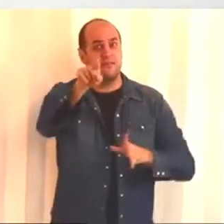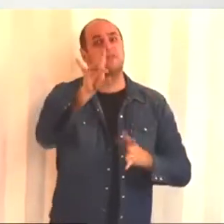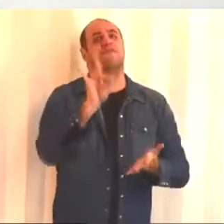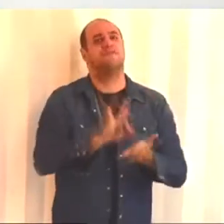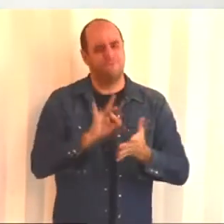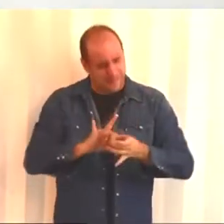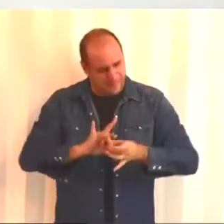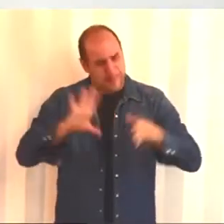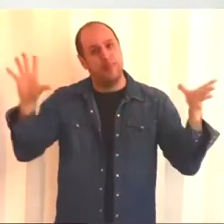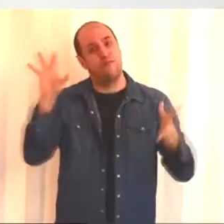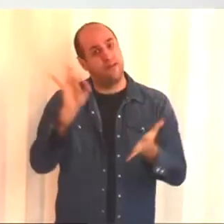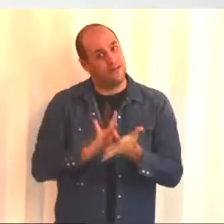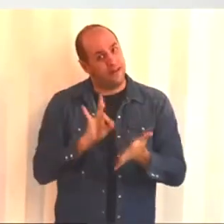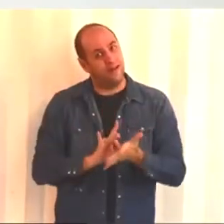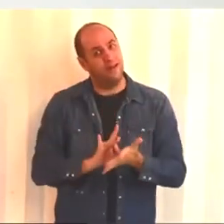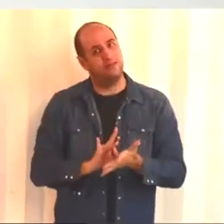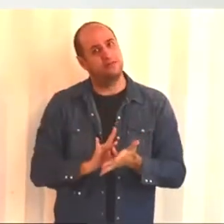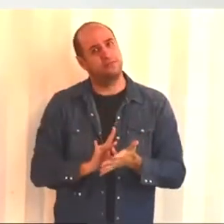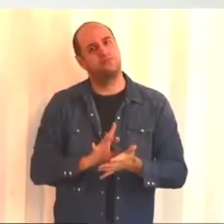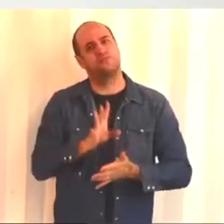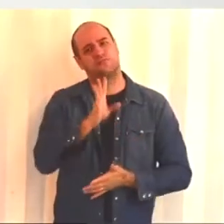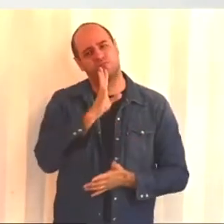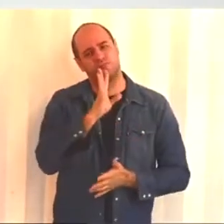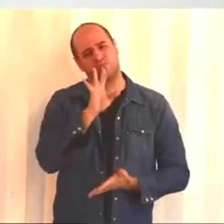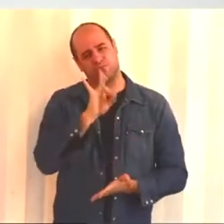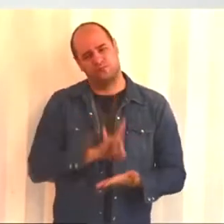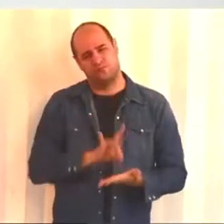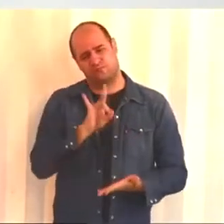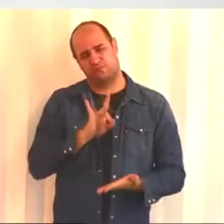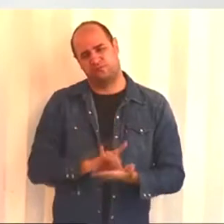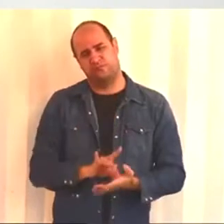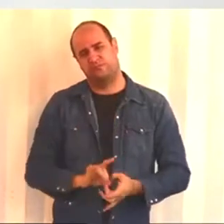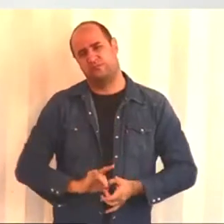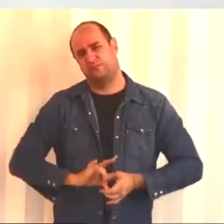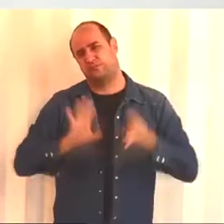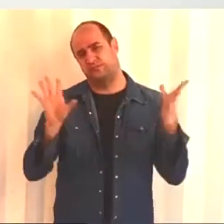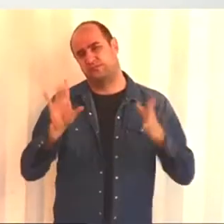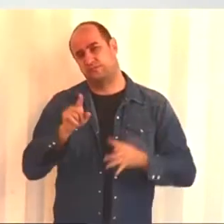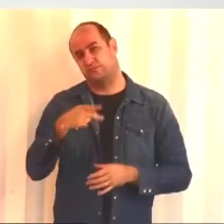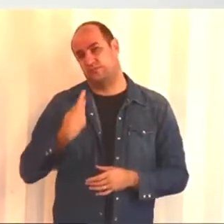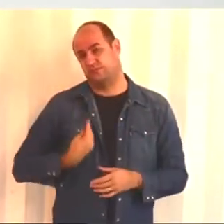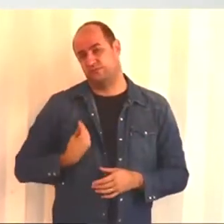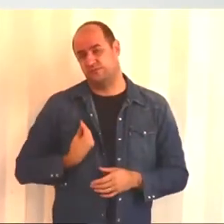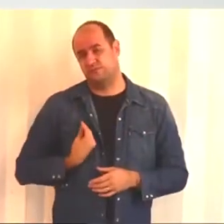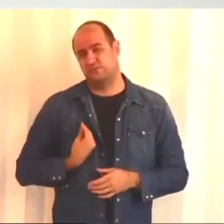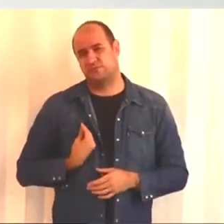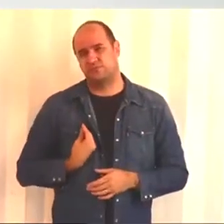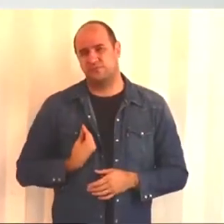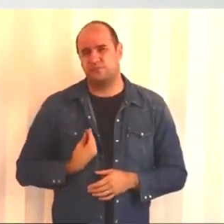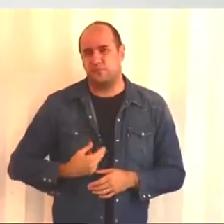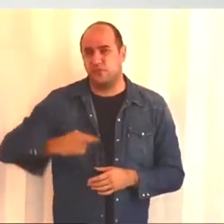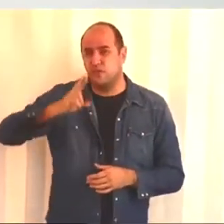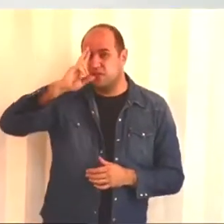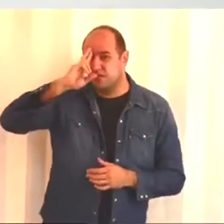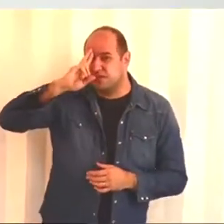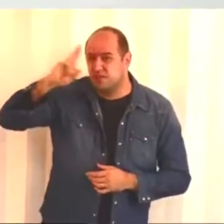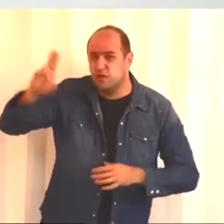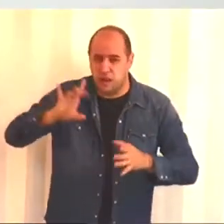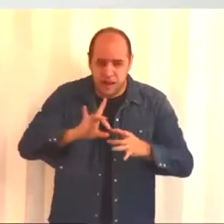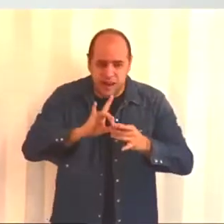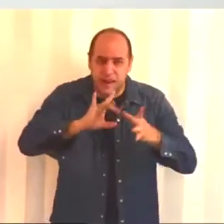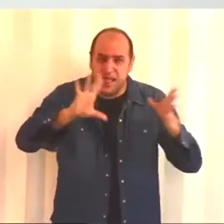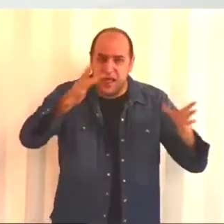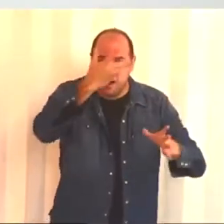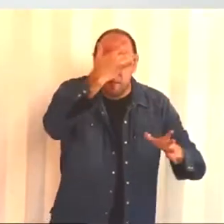sereis livres, e conhecereis a verdade vos libertará. O Senhor liberta os